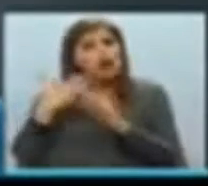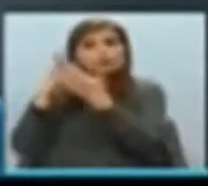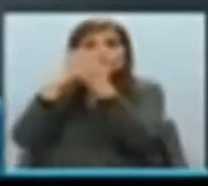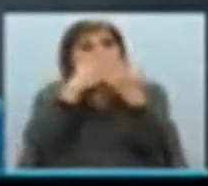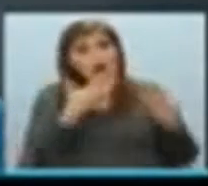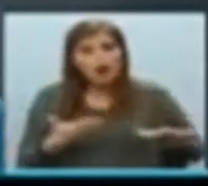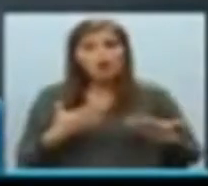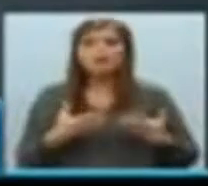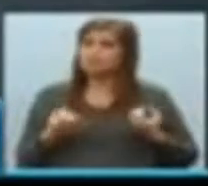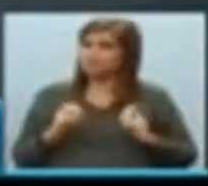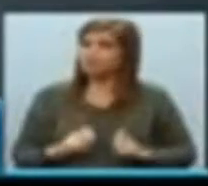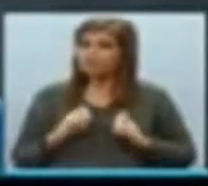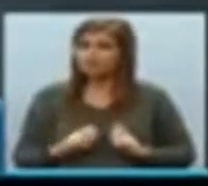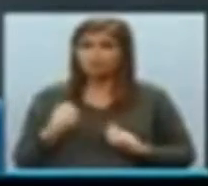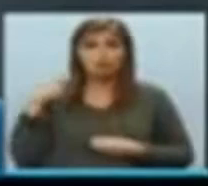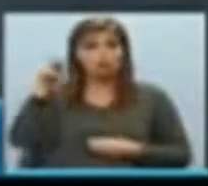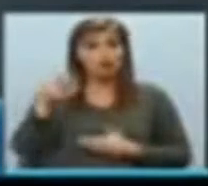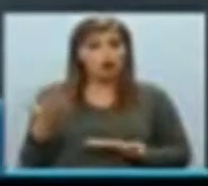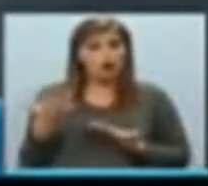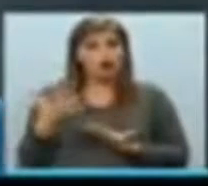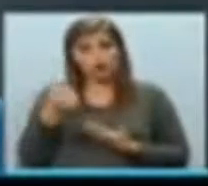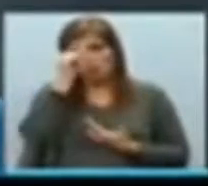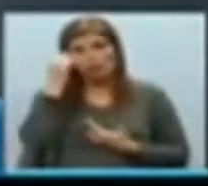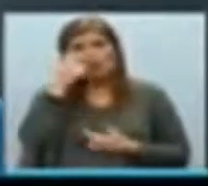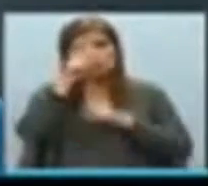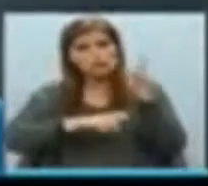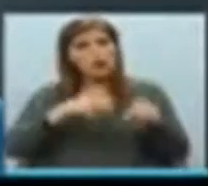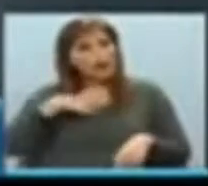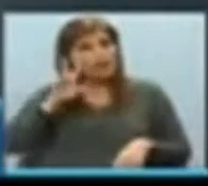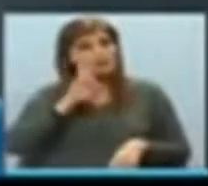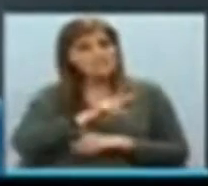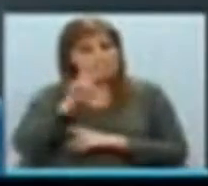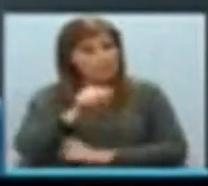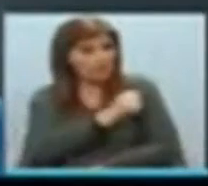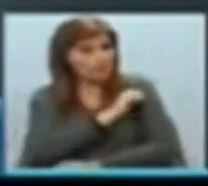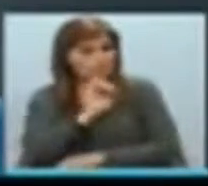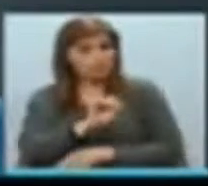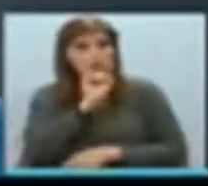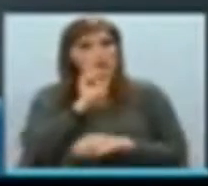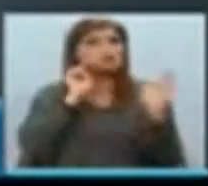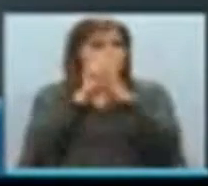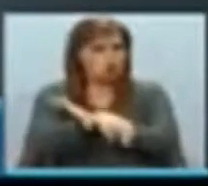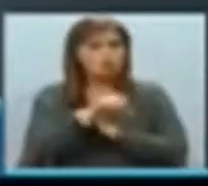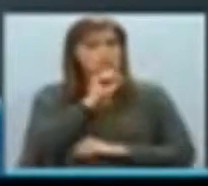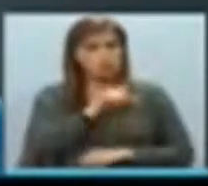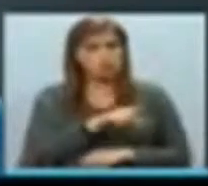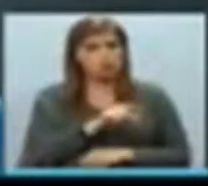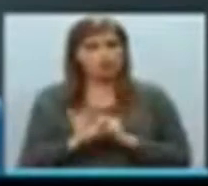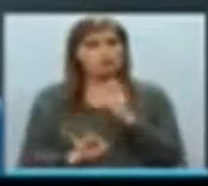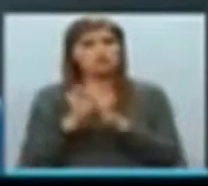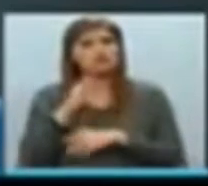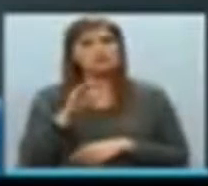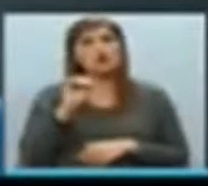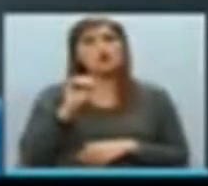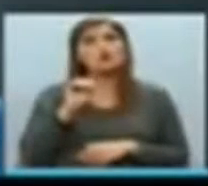emocionante eu estive agora lá e as pessoas que quiserem visitar a casa mas podem entrar é na fundação sousa mendes